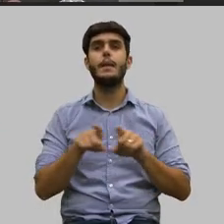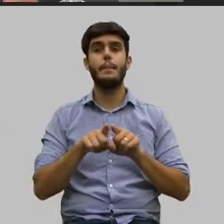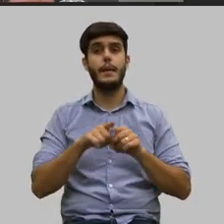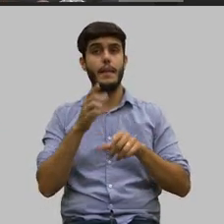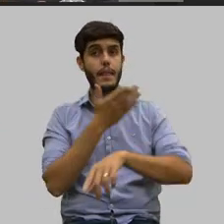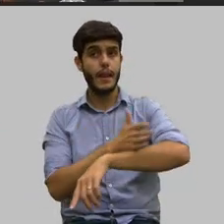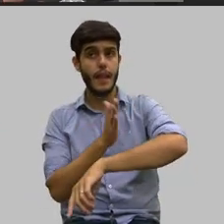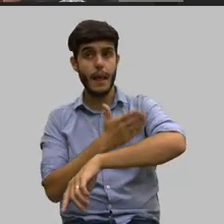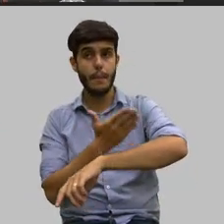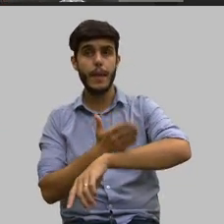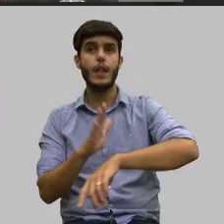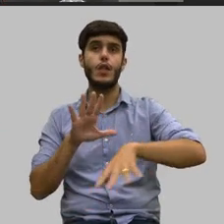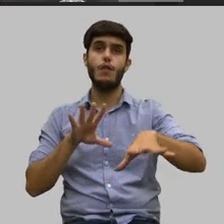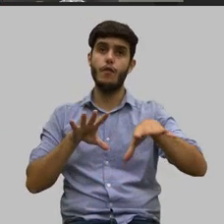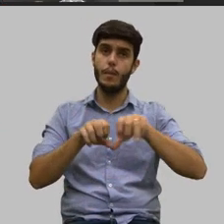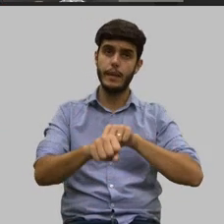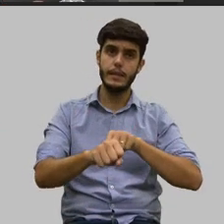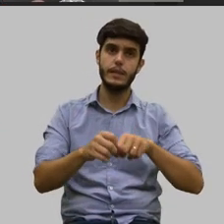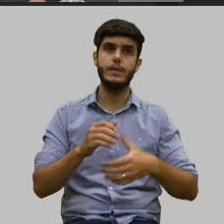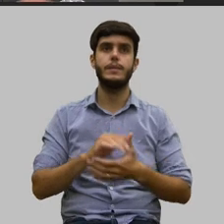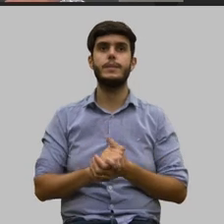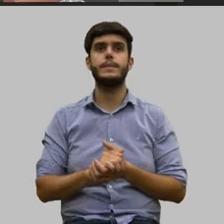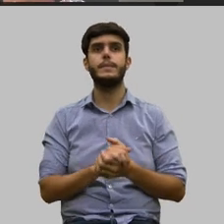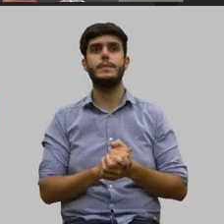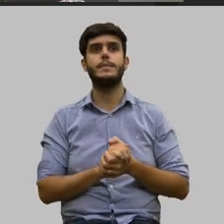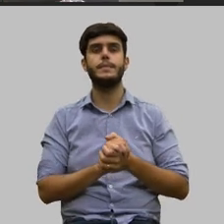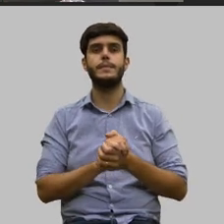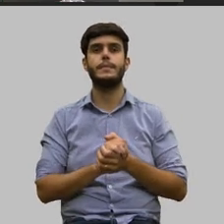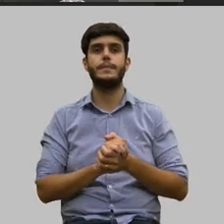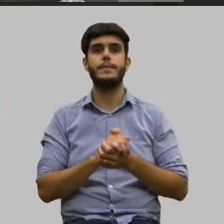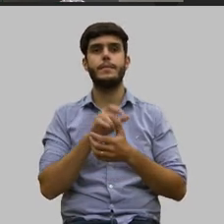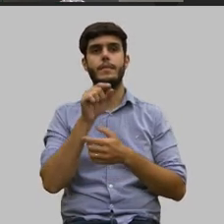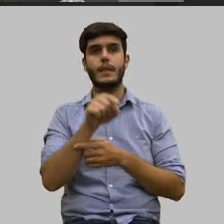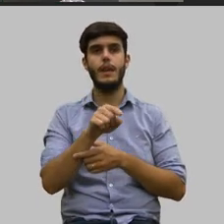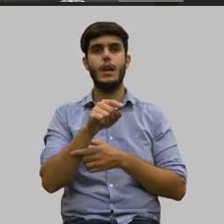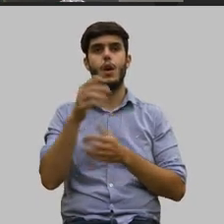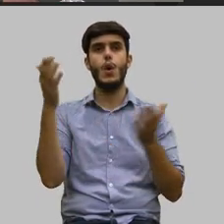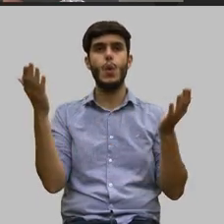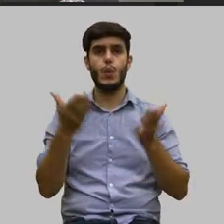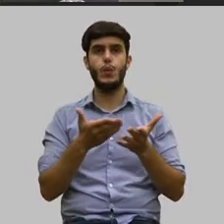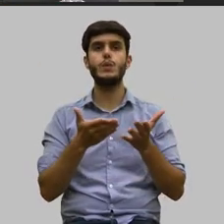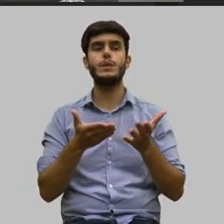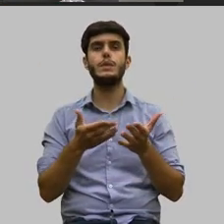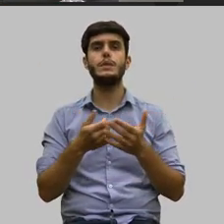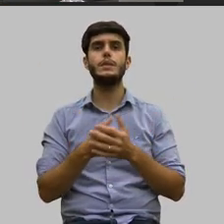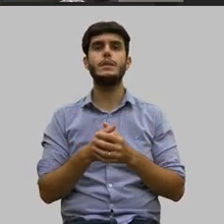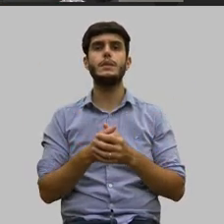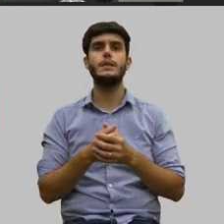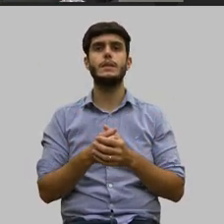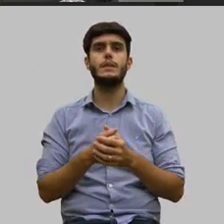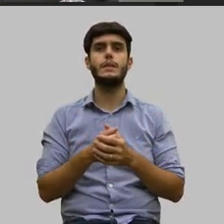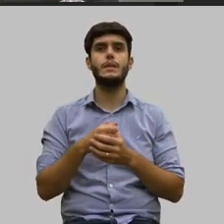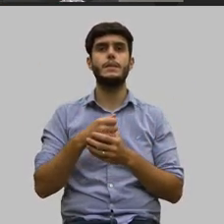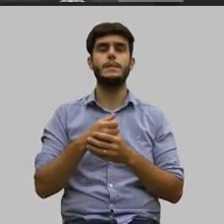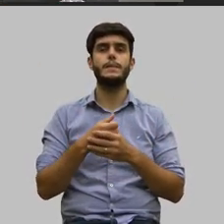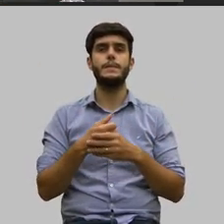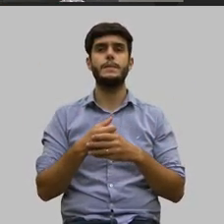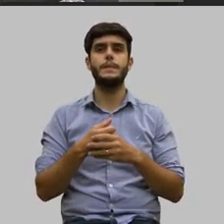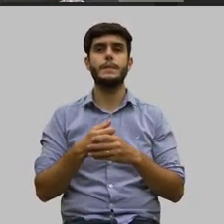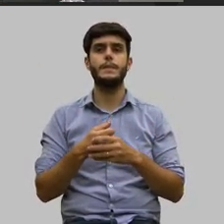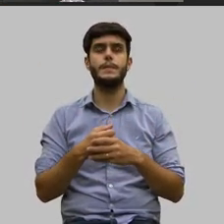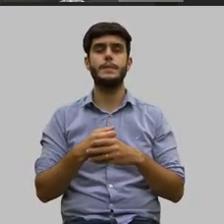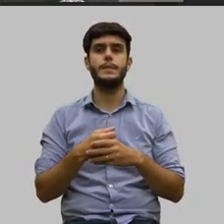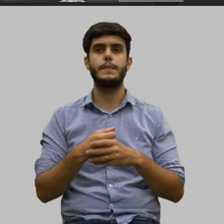e formações No que diz respeito aí ao efetivo hoje eh dentro do recorde que foi feito